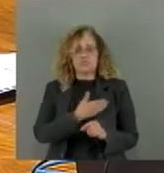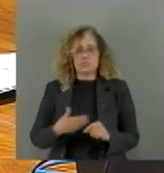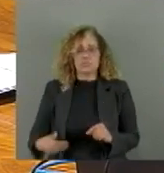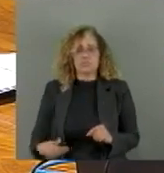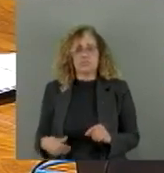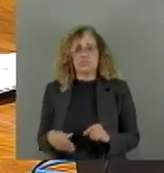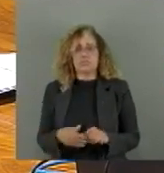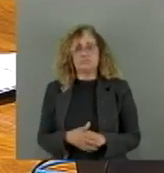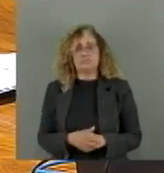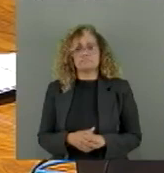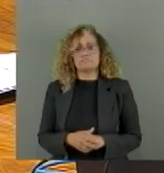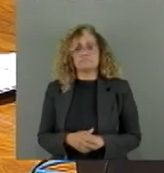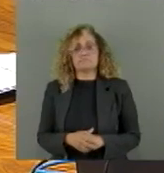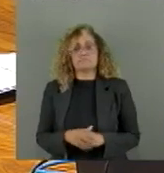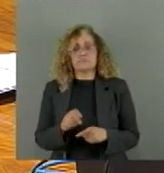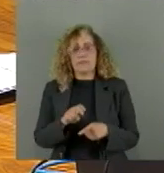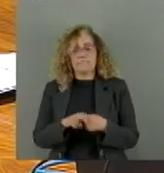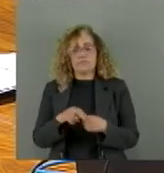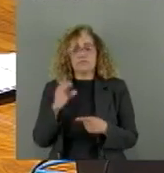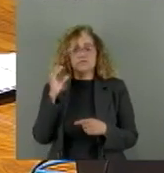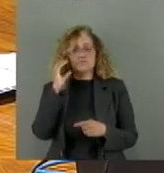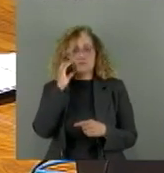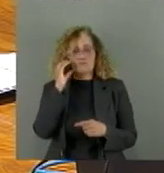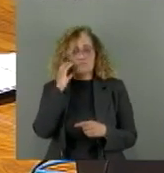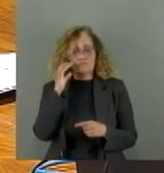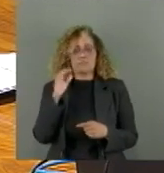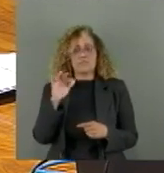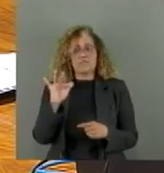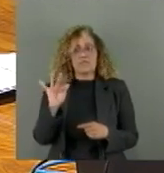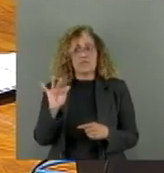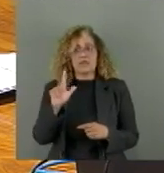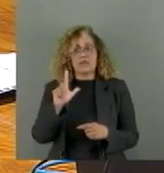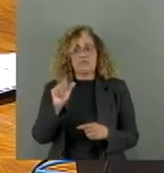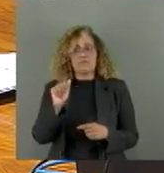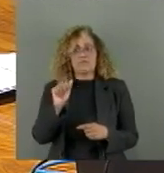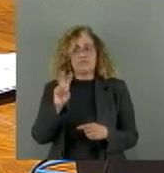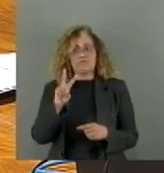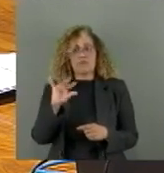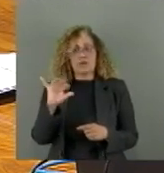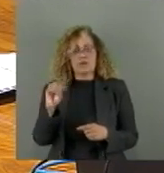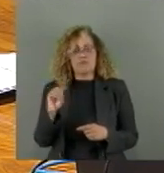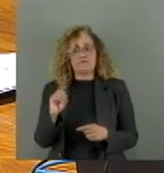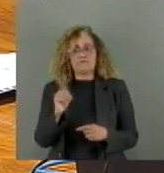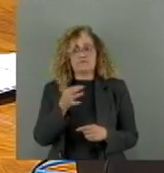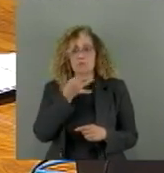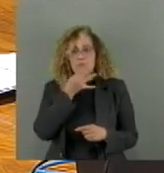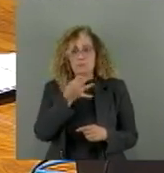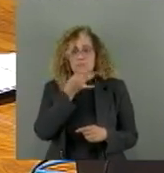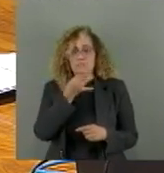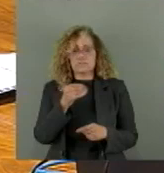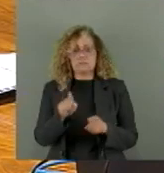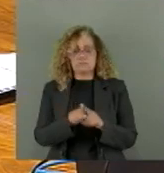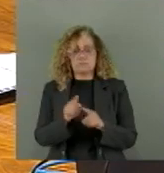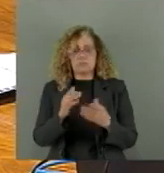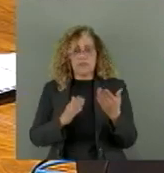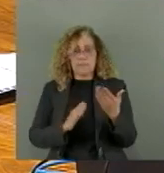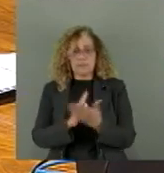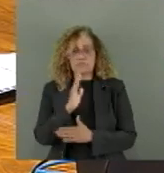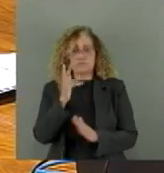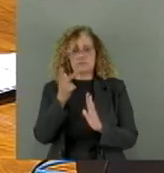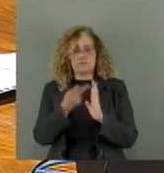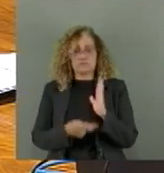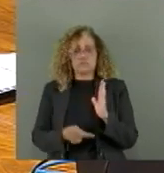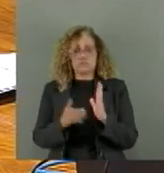presidente, o senador Flávio Arnes decide, com essa argumentação, pela aprovação do projeto